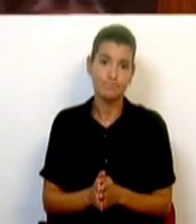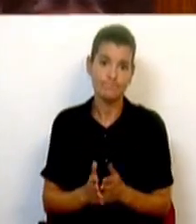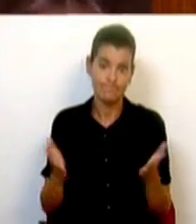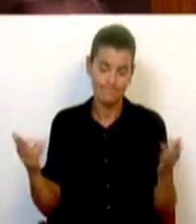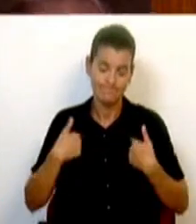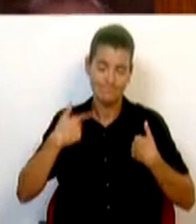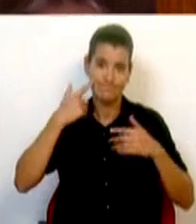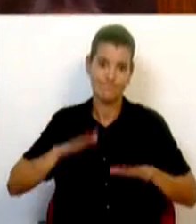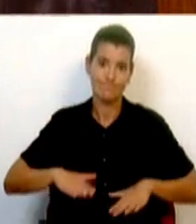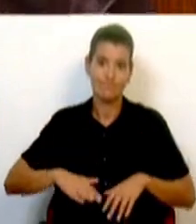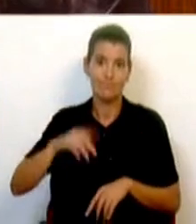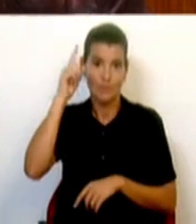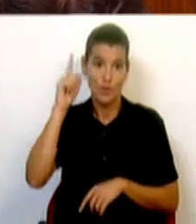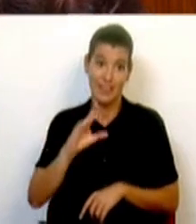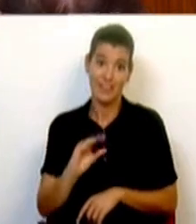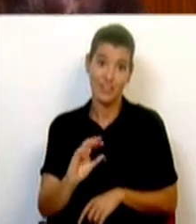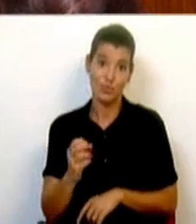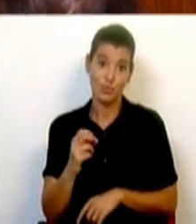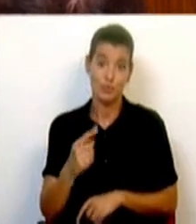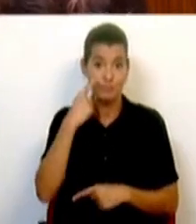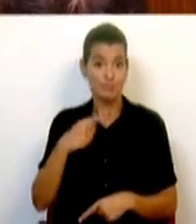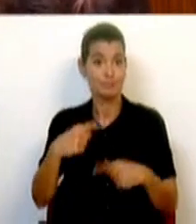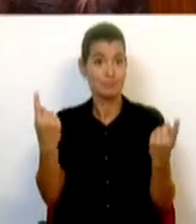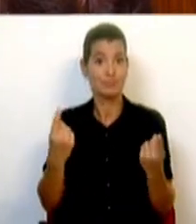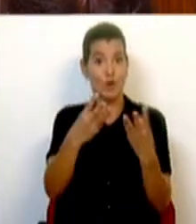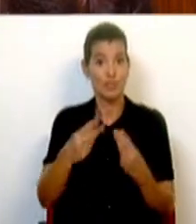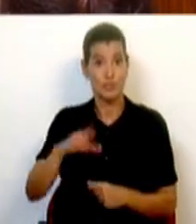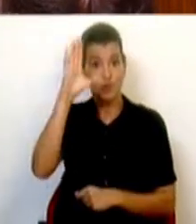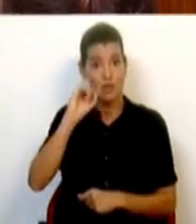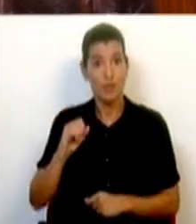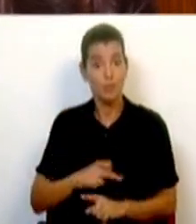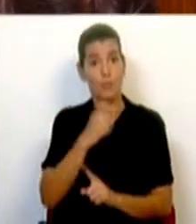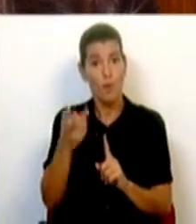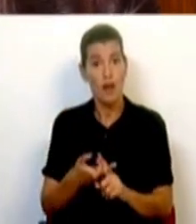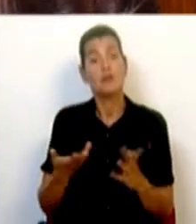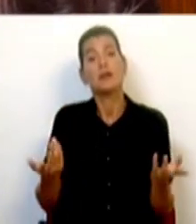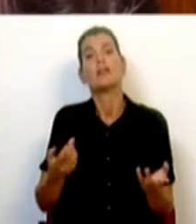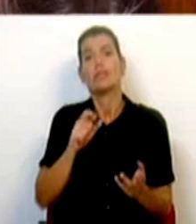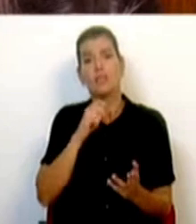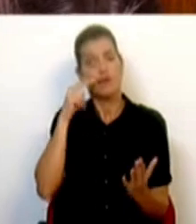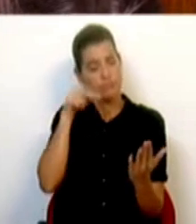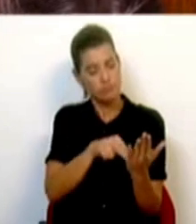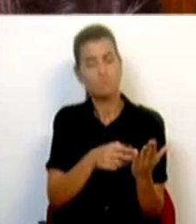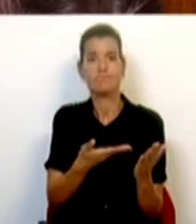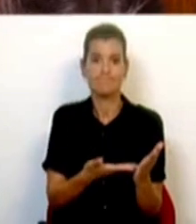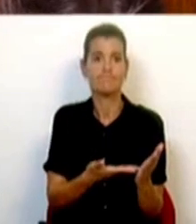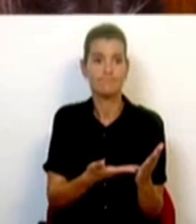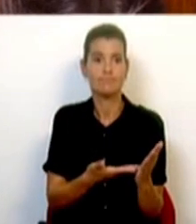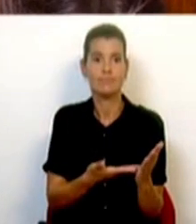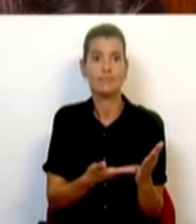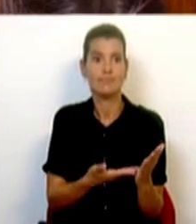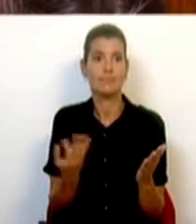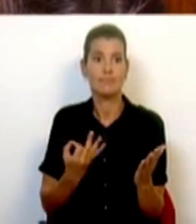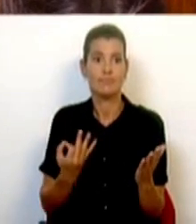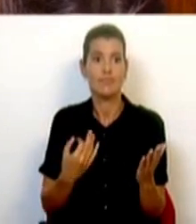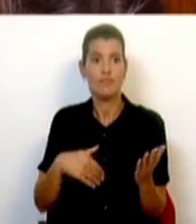cá estaremos no dia 10 de outubro a apresentar o Orçamento de Estado para o próximo ano e poderá verificar aquilo que